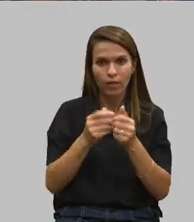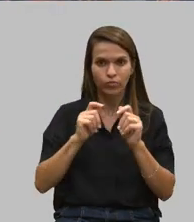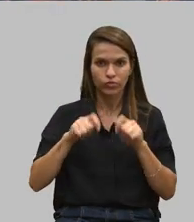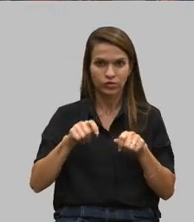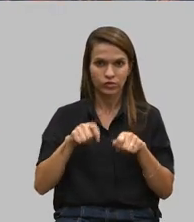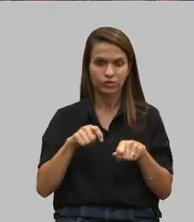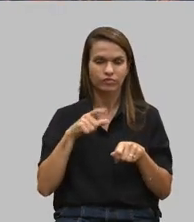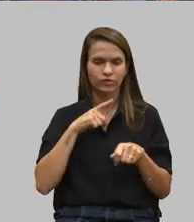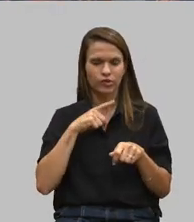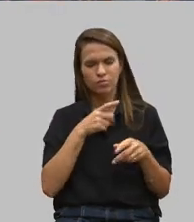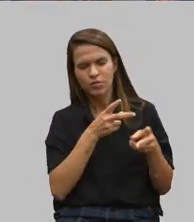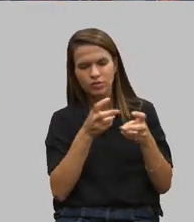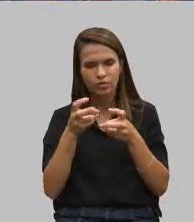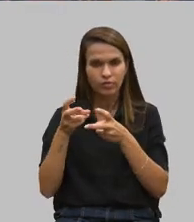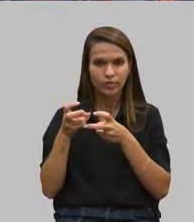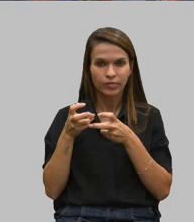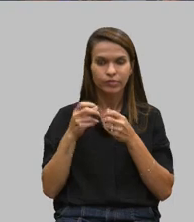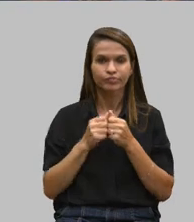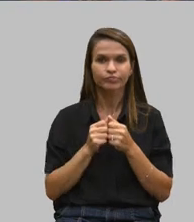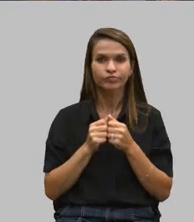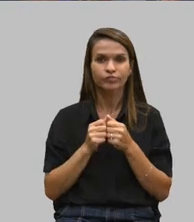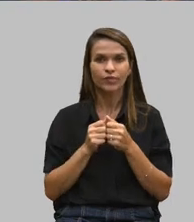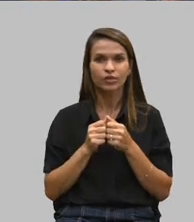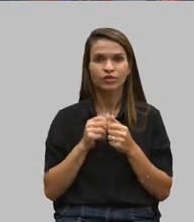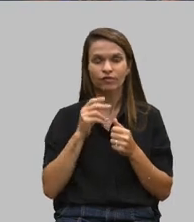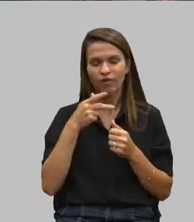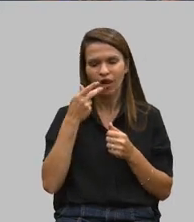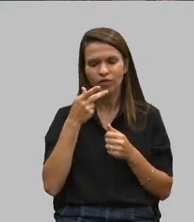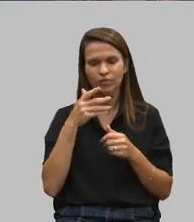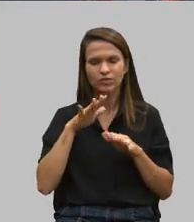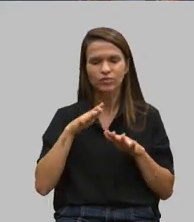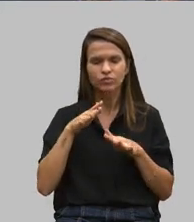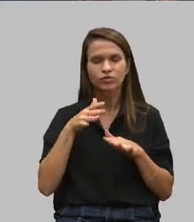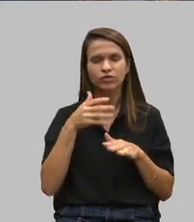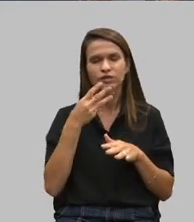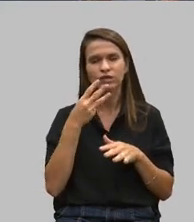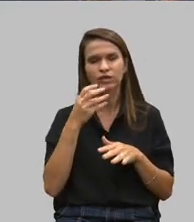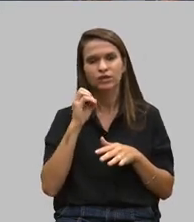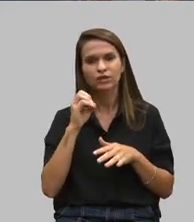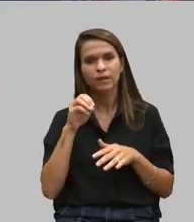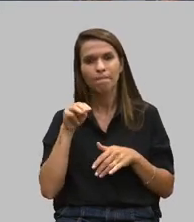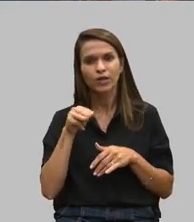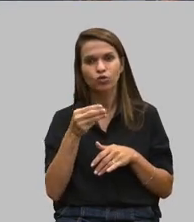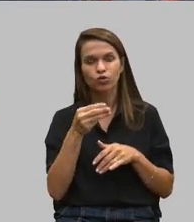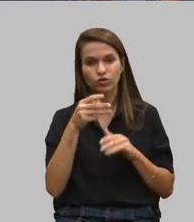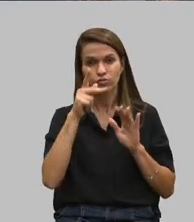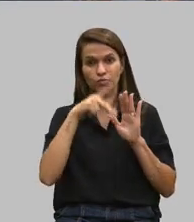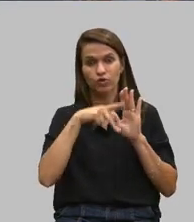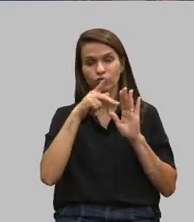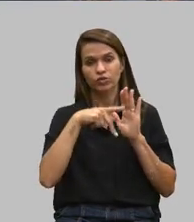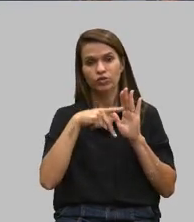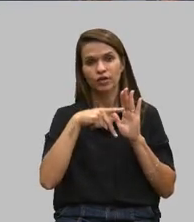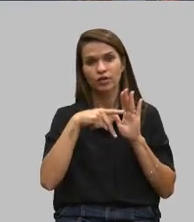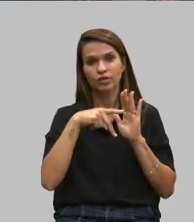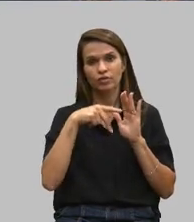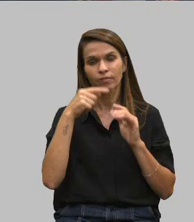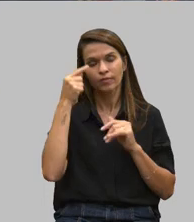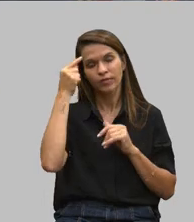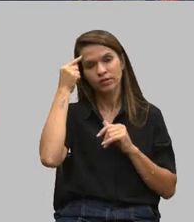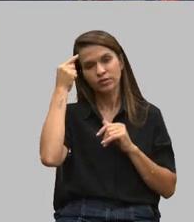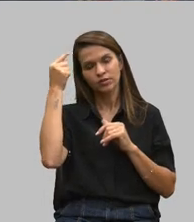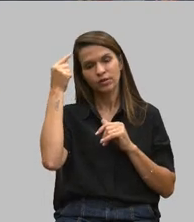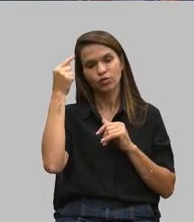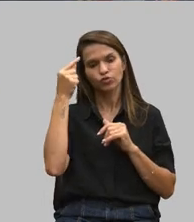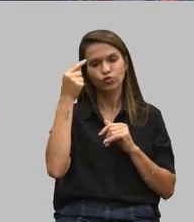aqui né de cerca de pouco mais de 30 milhões do projeto pensando n em parte tanto da